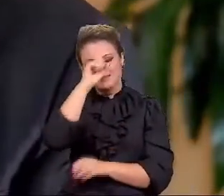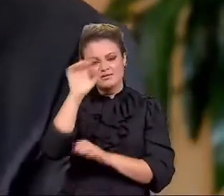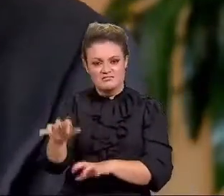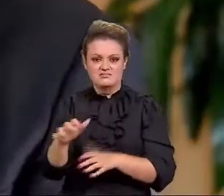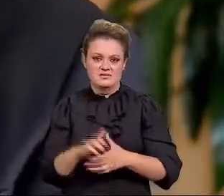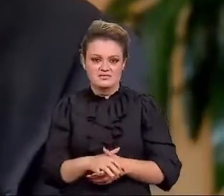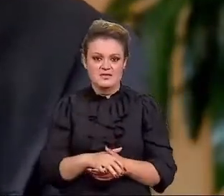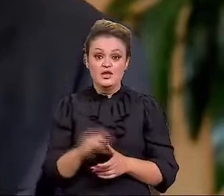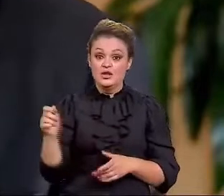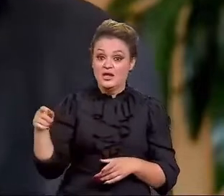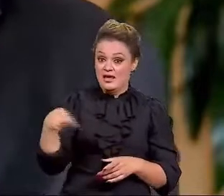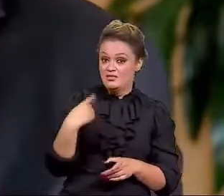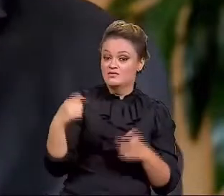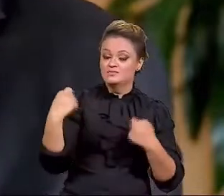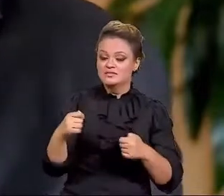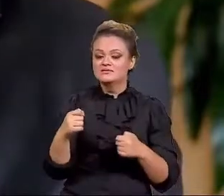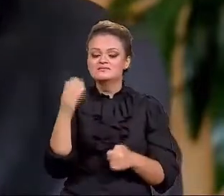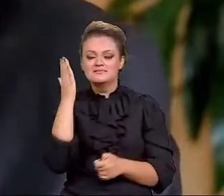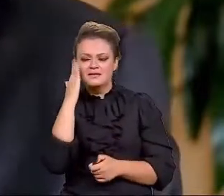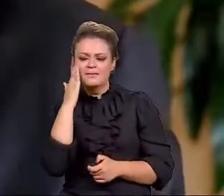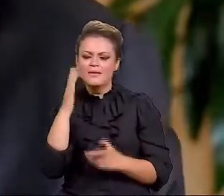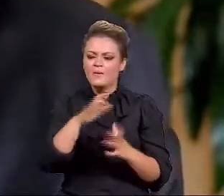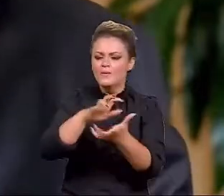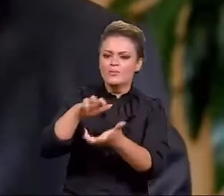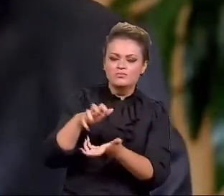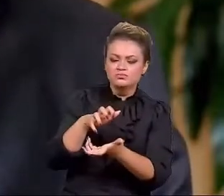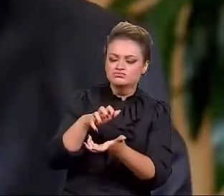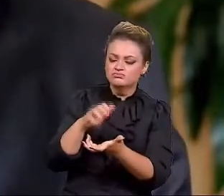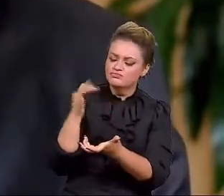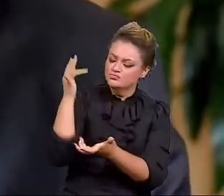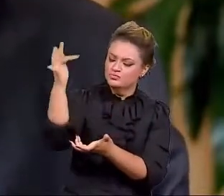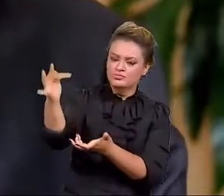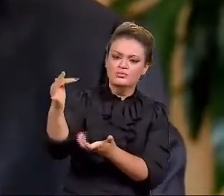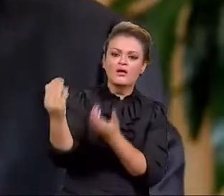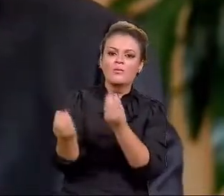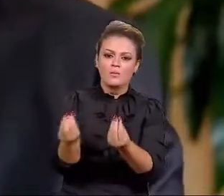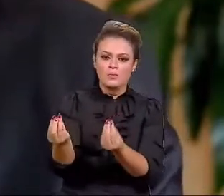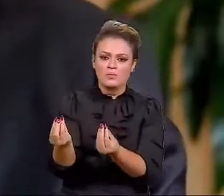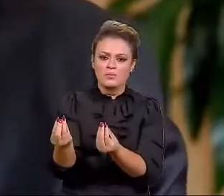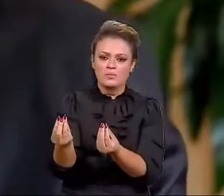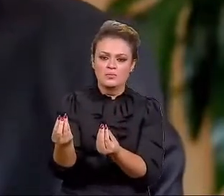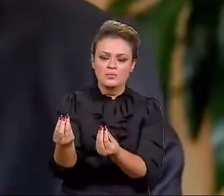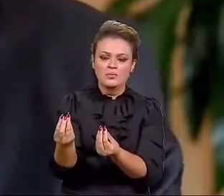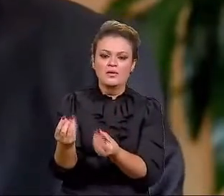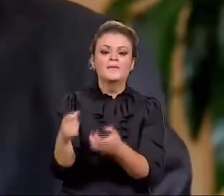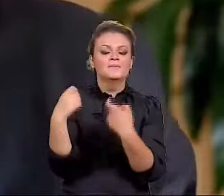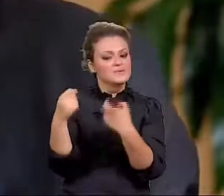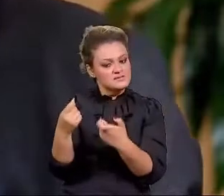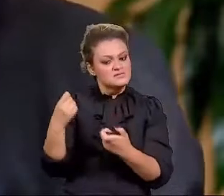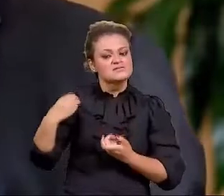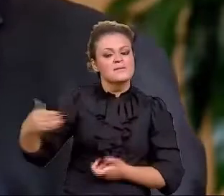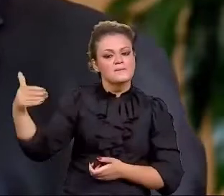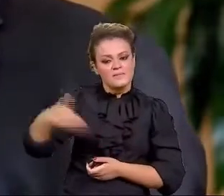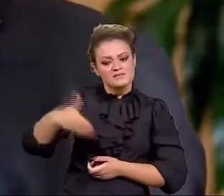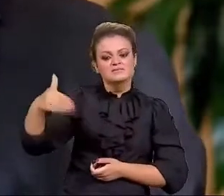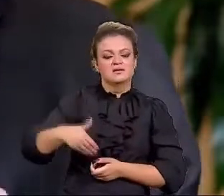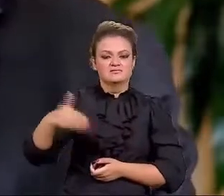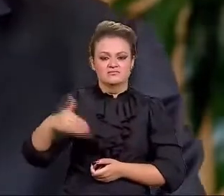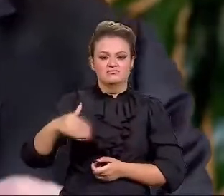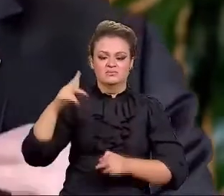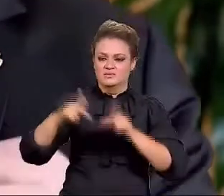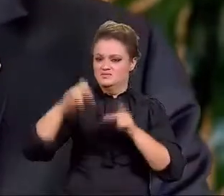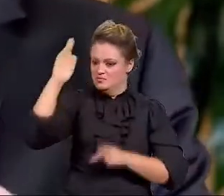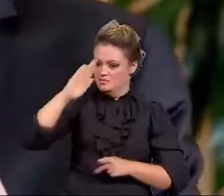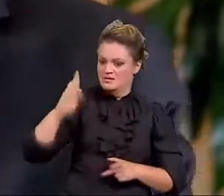o mundo que a gente quer criar para o futuro tem que ter a participação do povo brasileiro desde a criança.